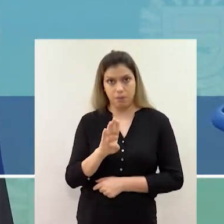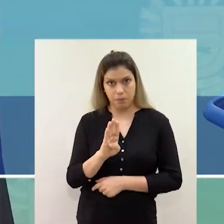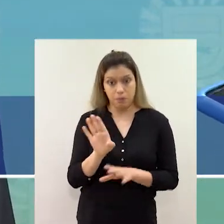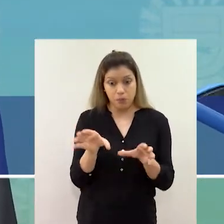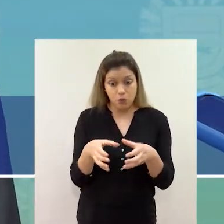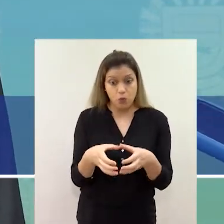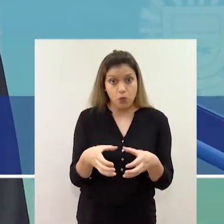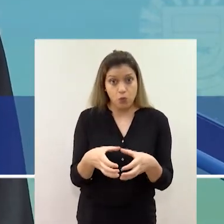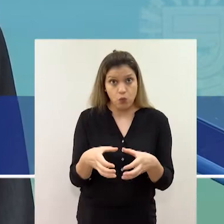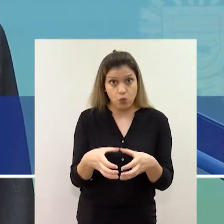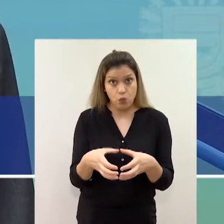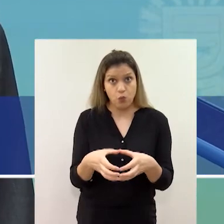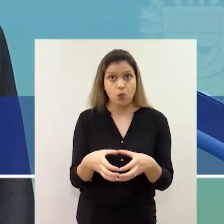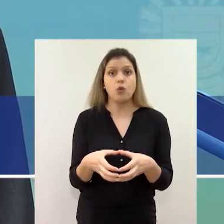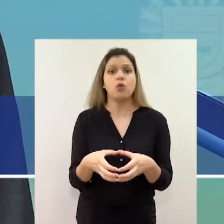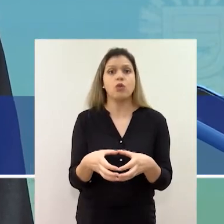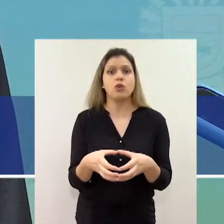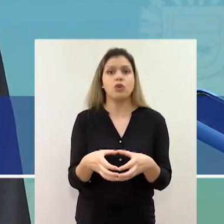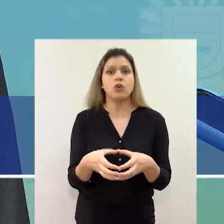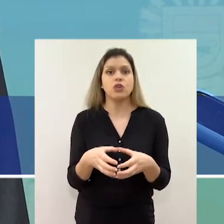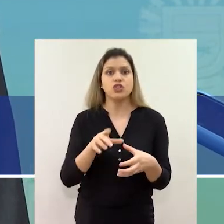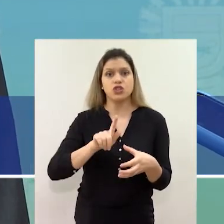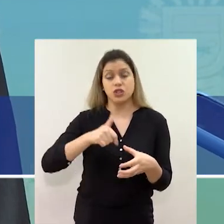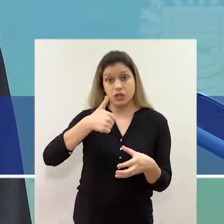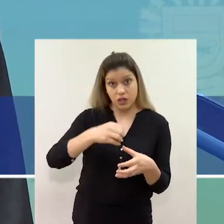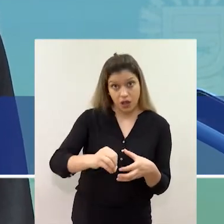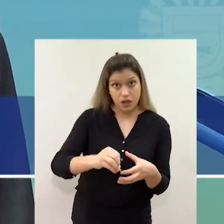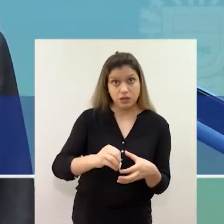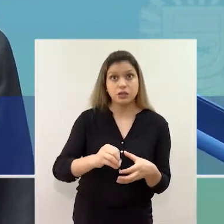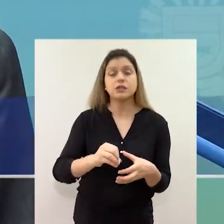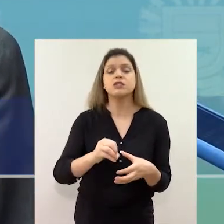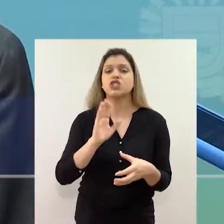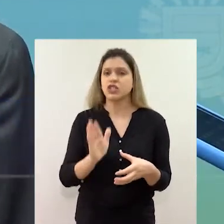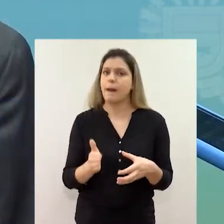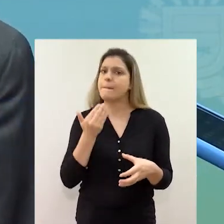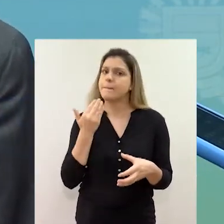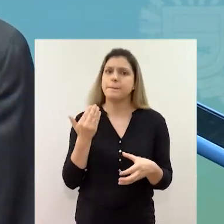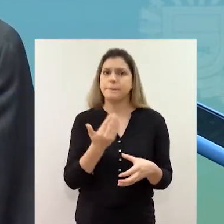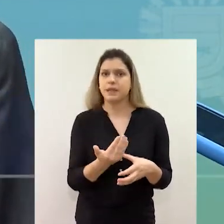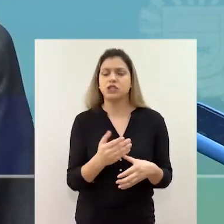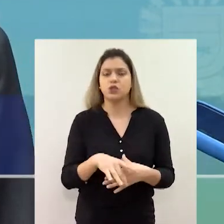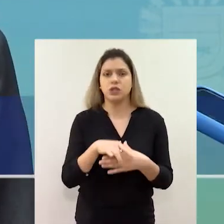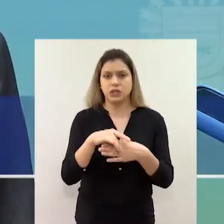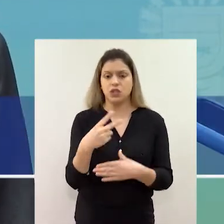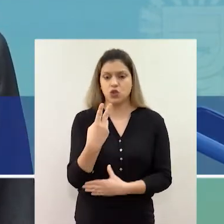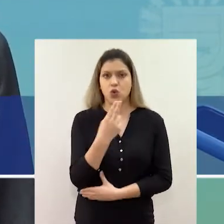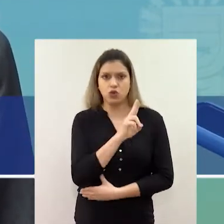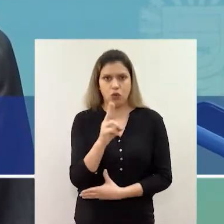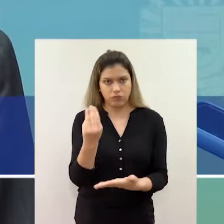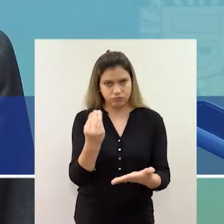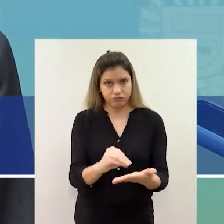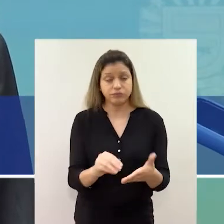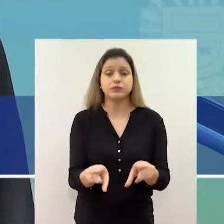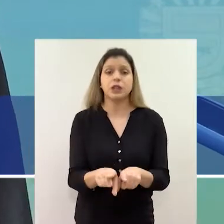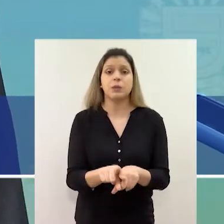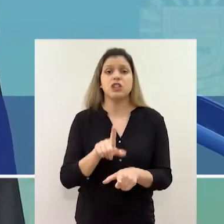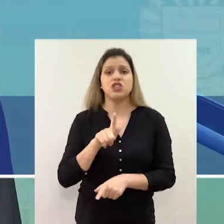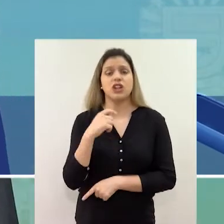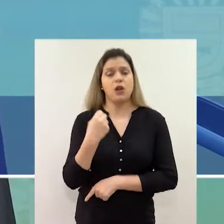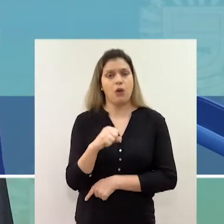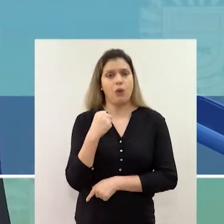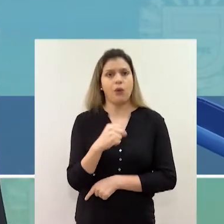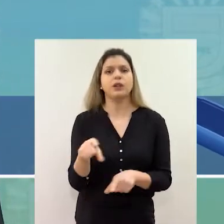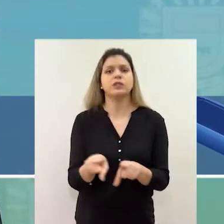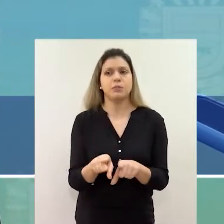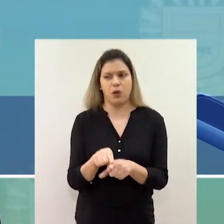os membros hoje aqui. Tem um grupo aqui que chama G10, que nós já pedimos ao líder para indicar 2 membros,